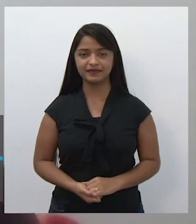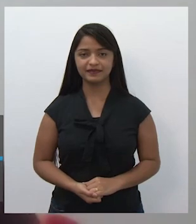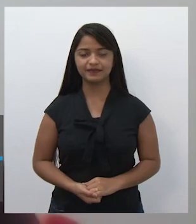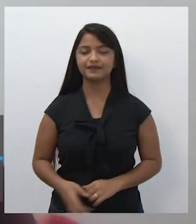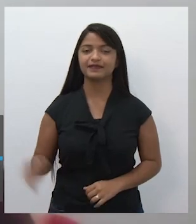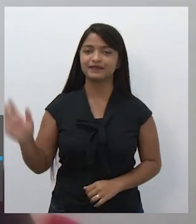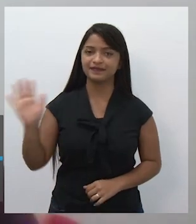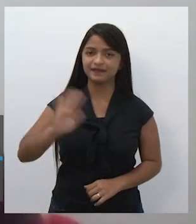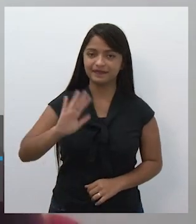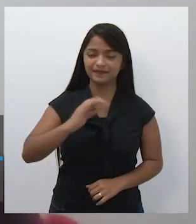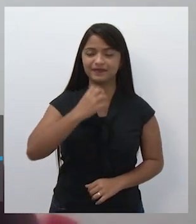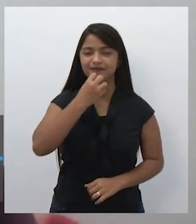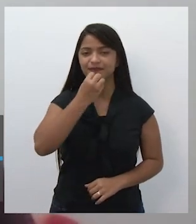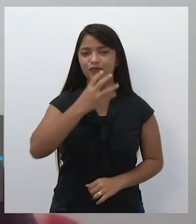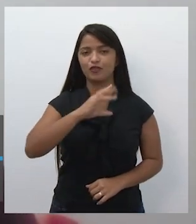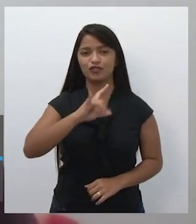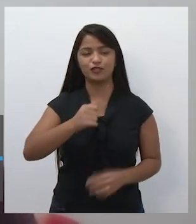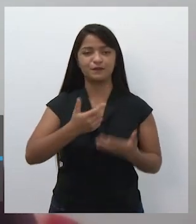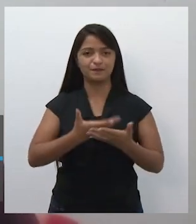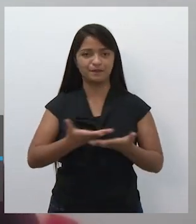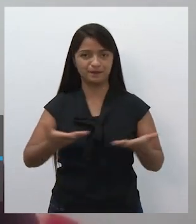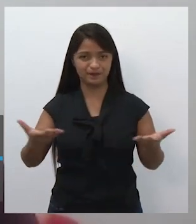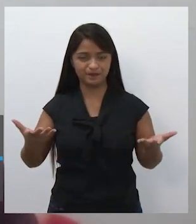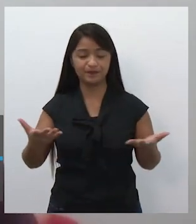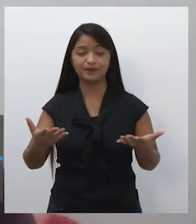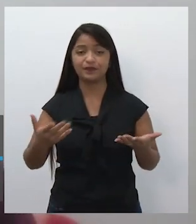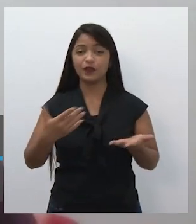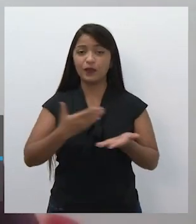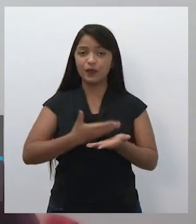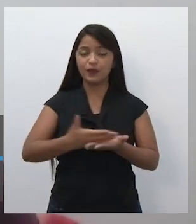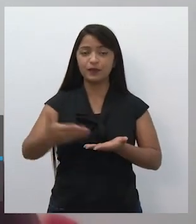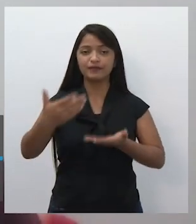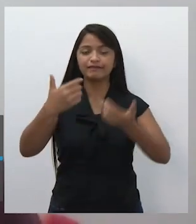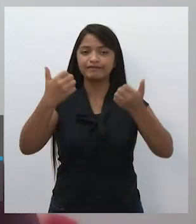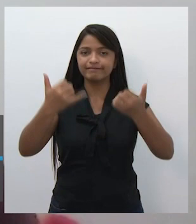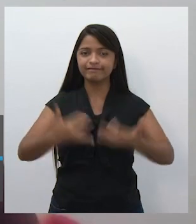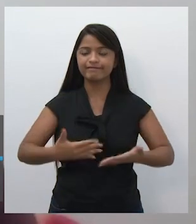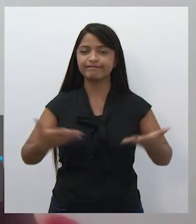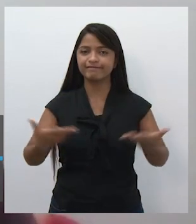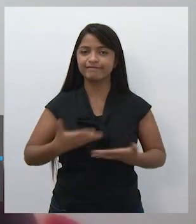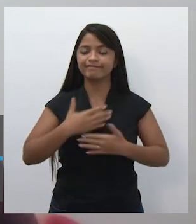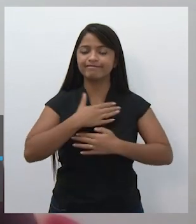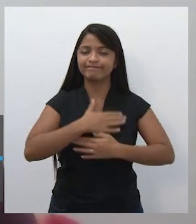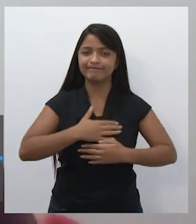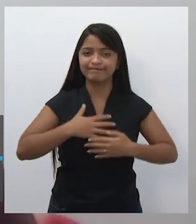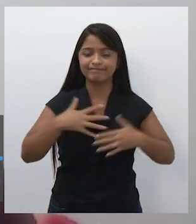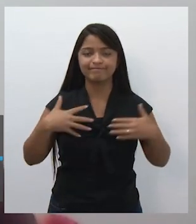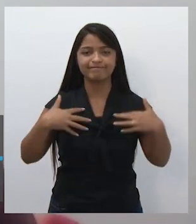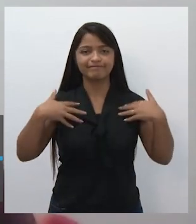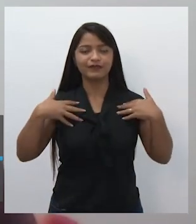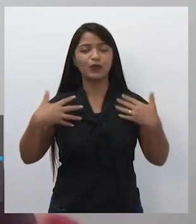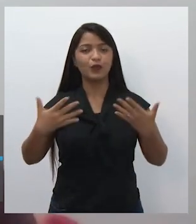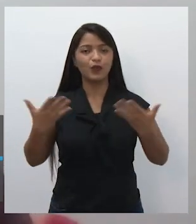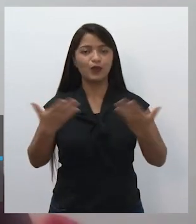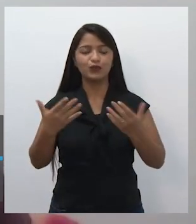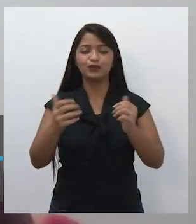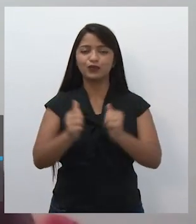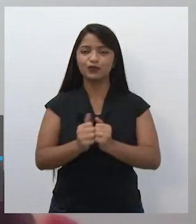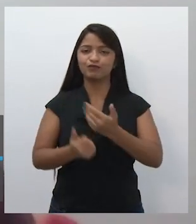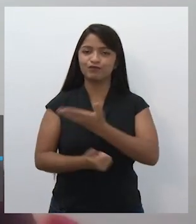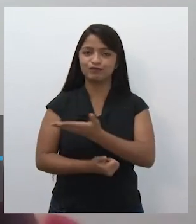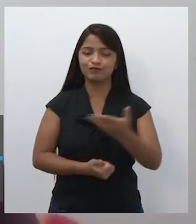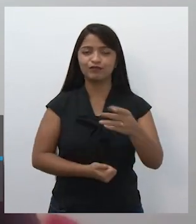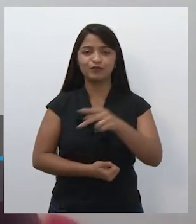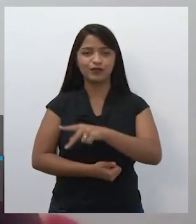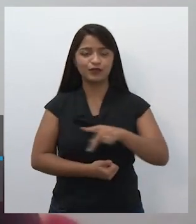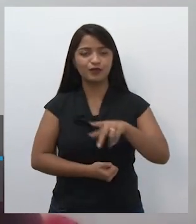Olá, muito bom dia a todos. Eu gostaria de começar dizendo que é um prazer, né, uma honra a gente poder estar hoje conversando com todos os professores da área de